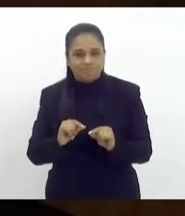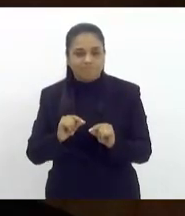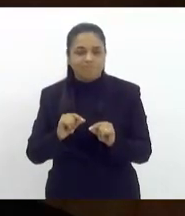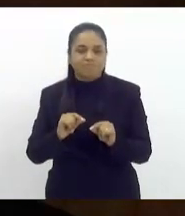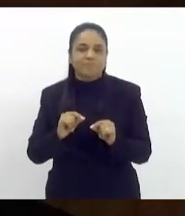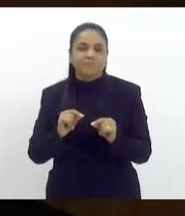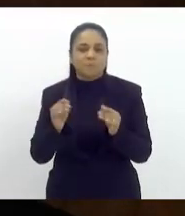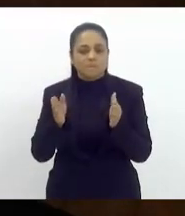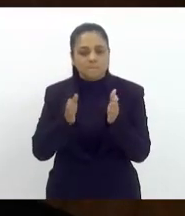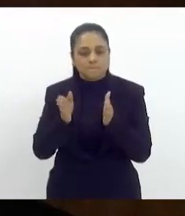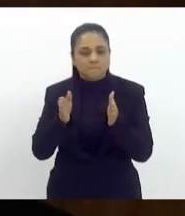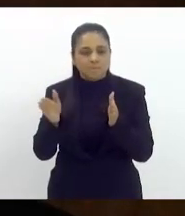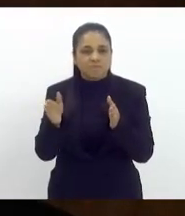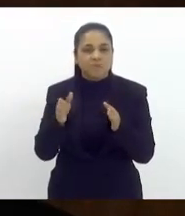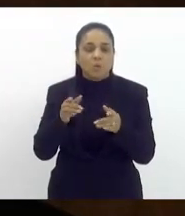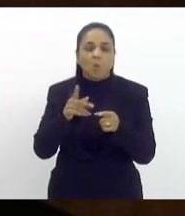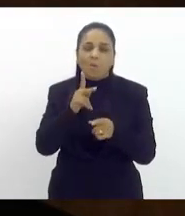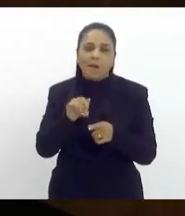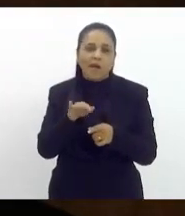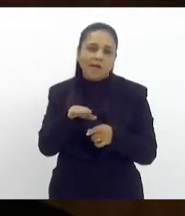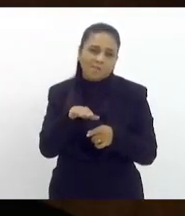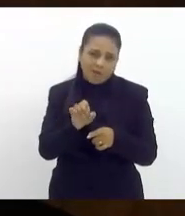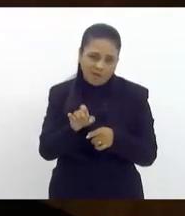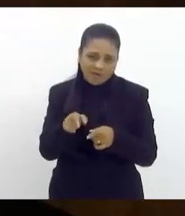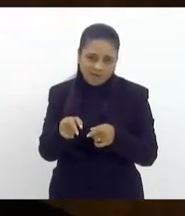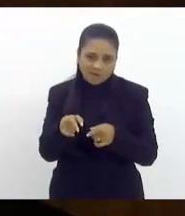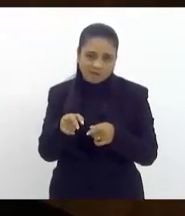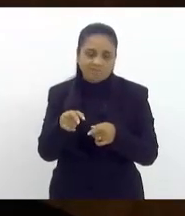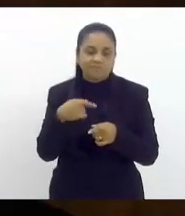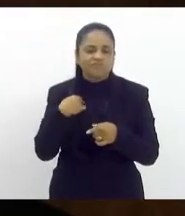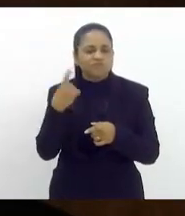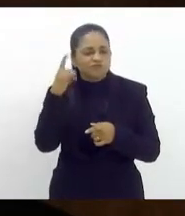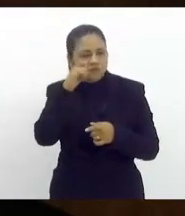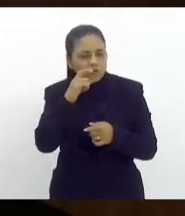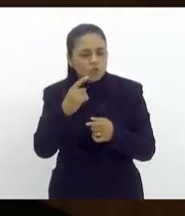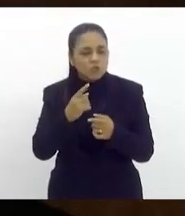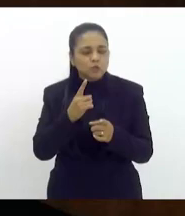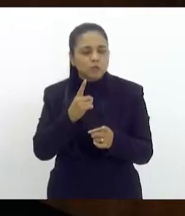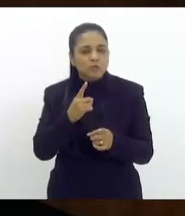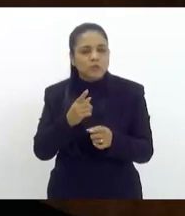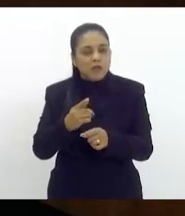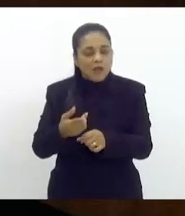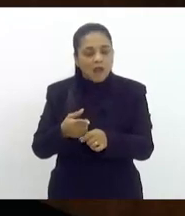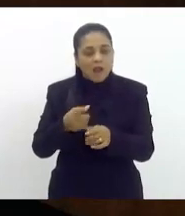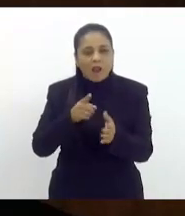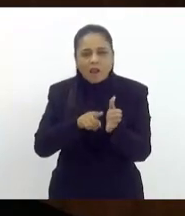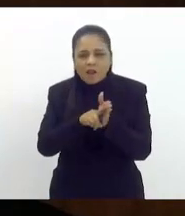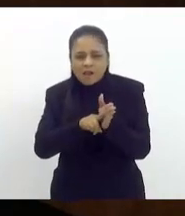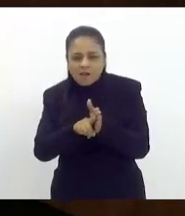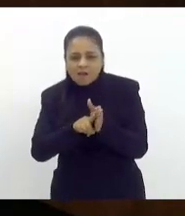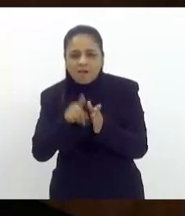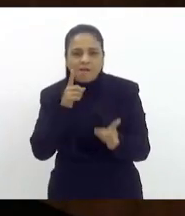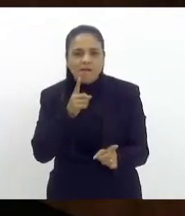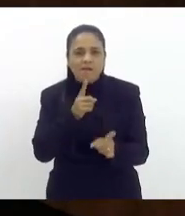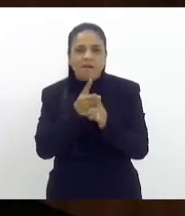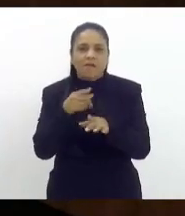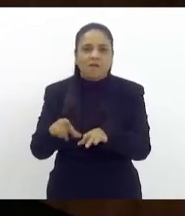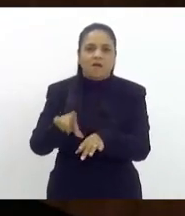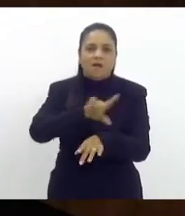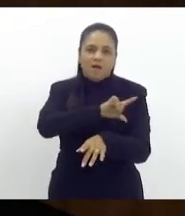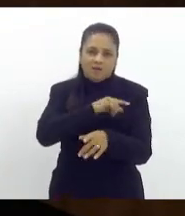colocados com os pais na medida que esses laudos tinham validade então eu não vou colocar nenhuma emenda